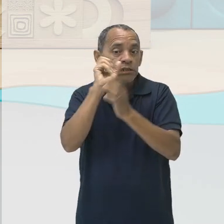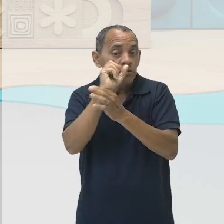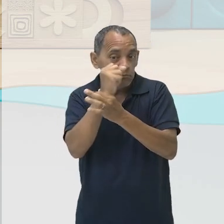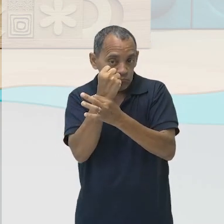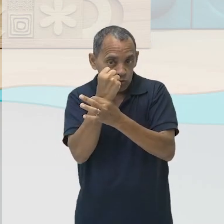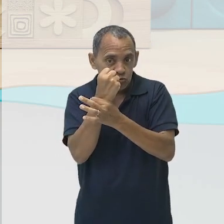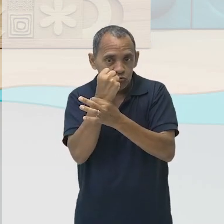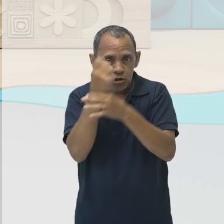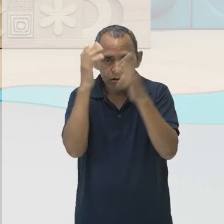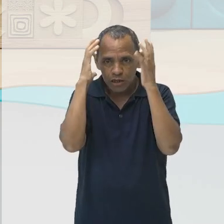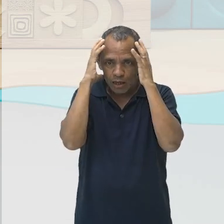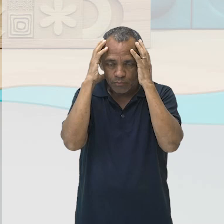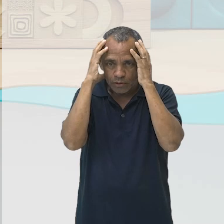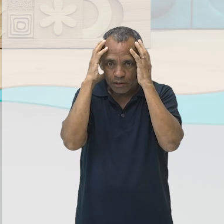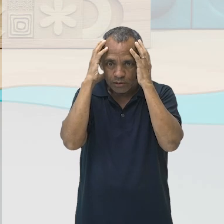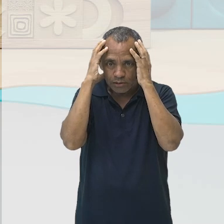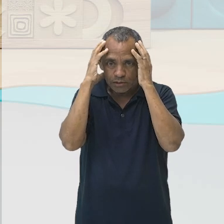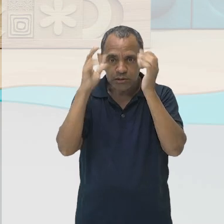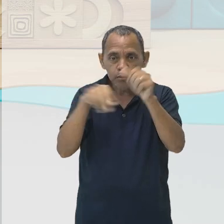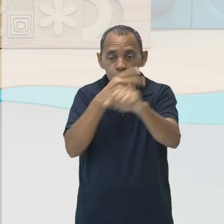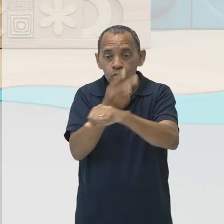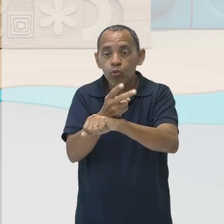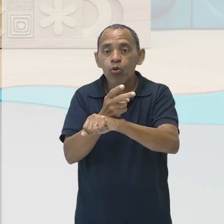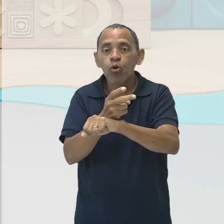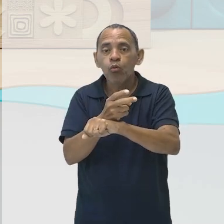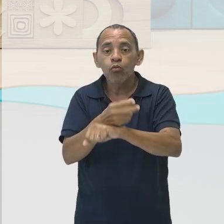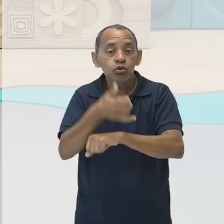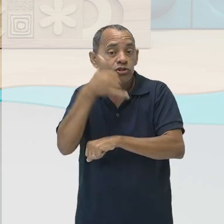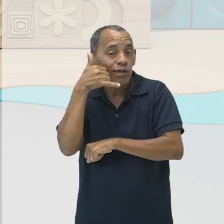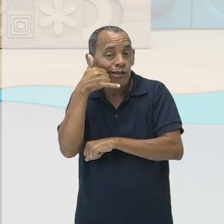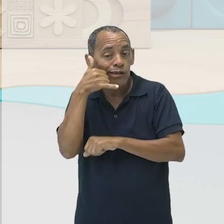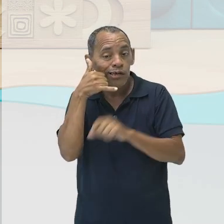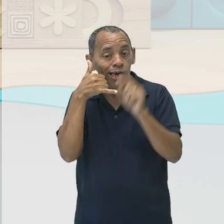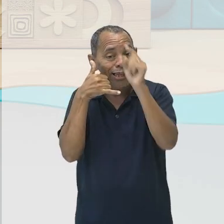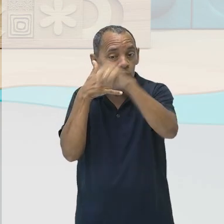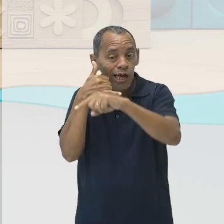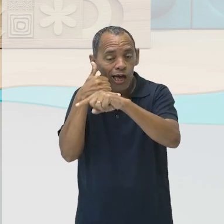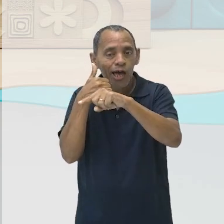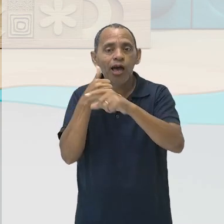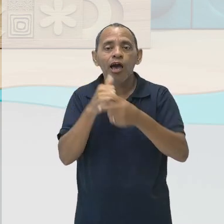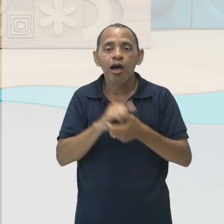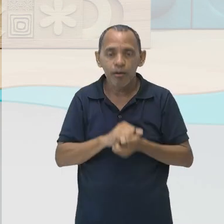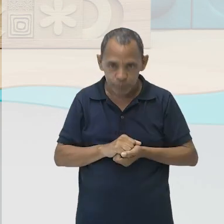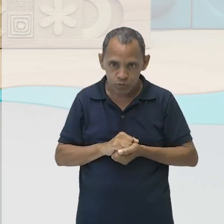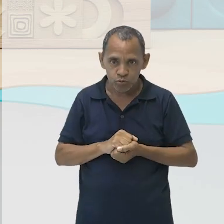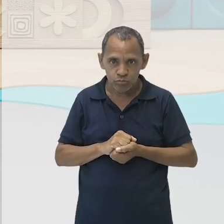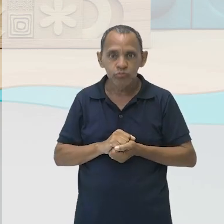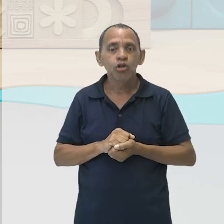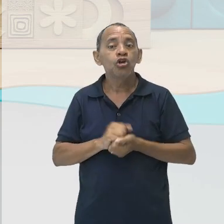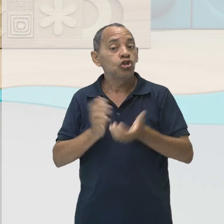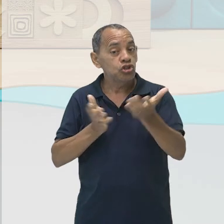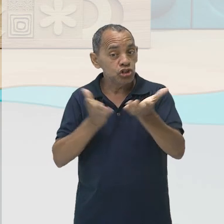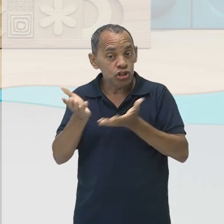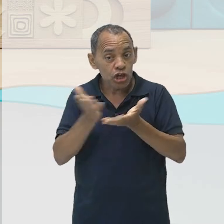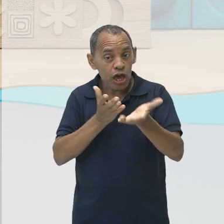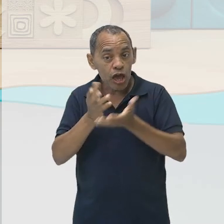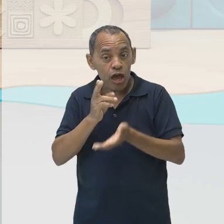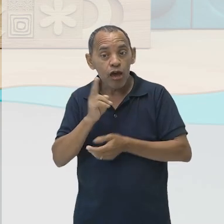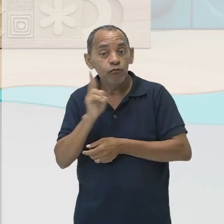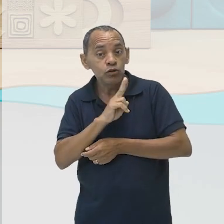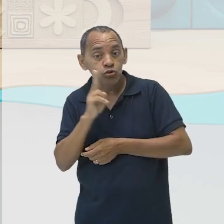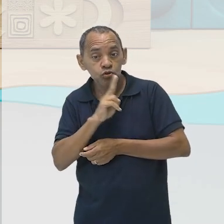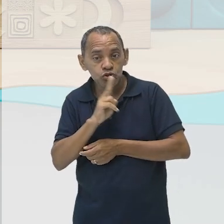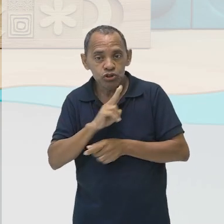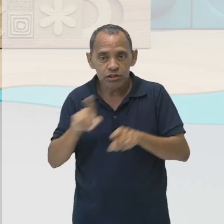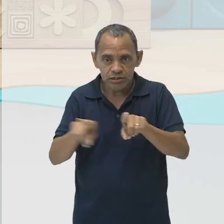vai chamar o serviço de emergência, porque lembra que o sangramento no nariz ele pode também ser resultado